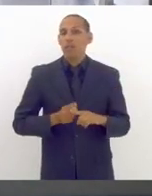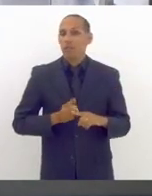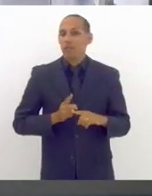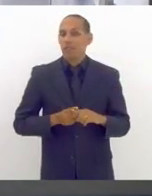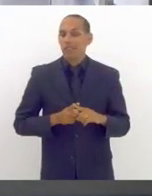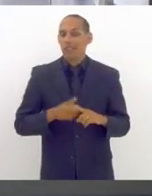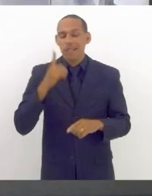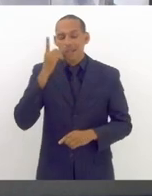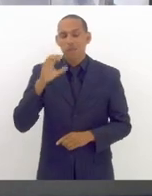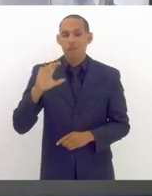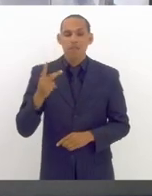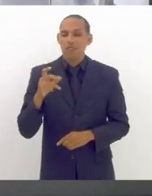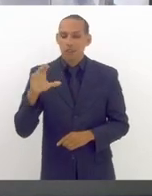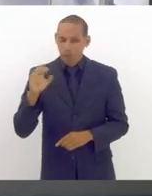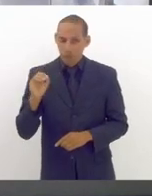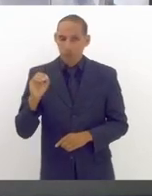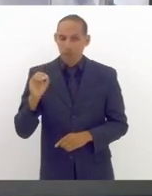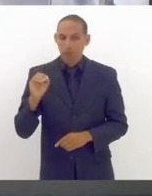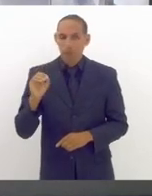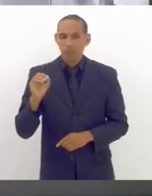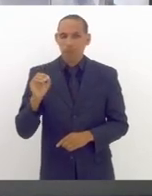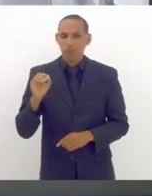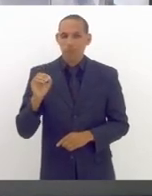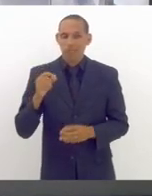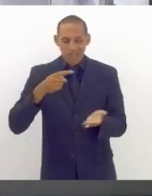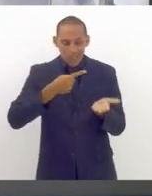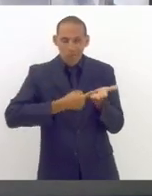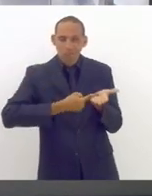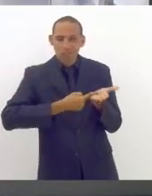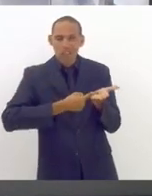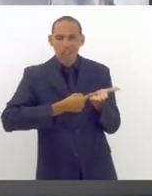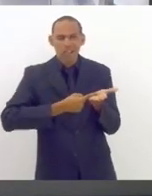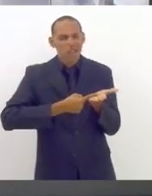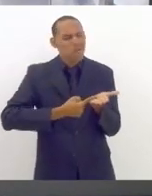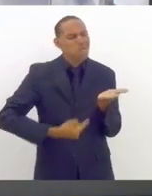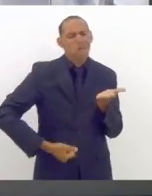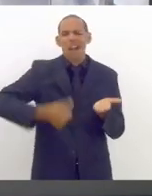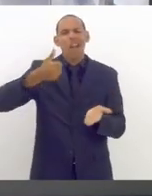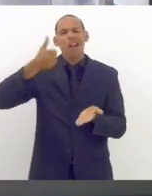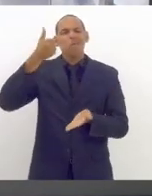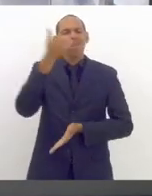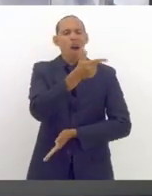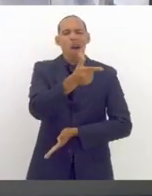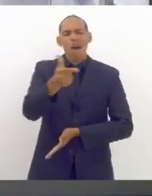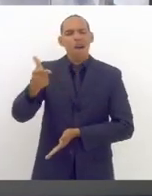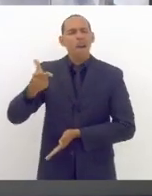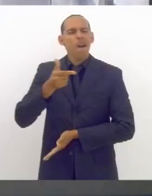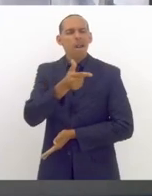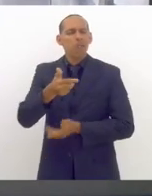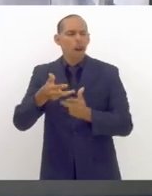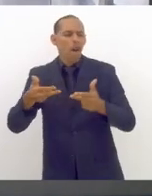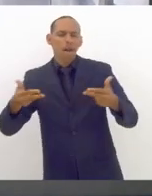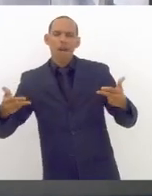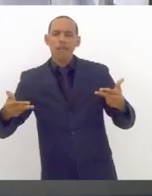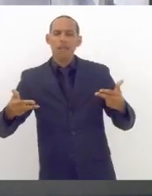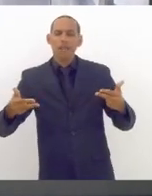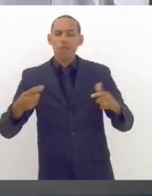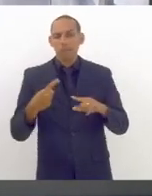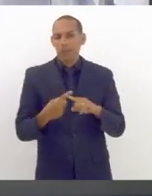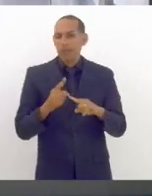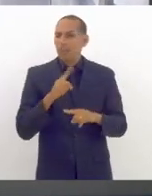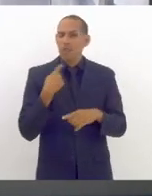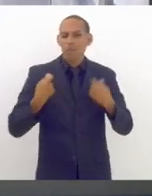Deputado é muito maior que todas as outras questões porque a gente